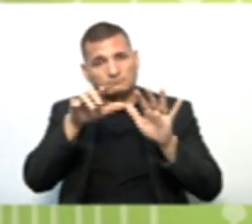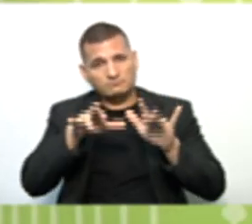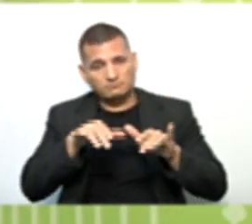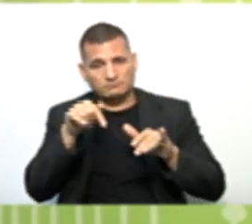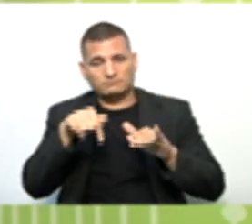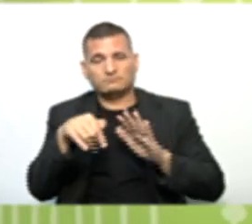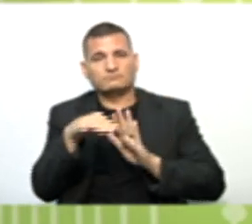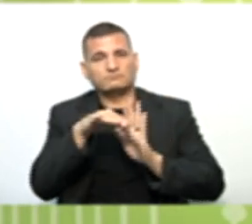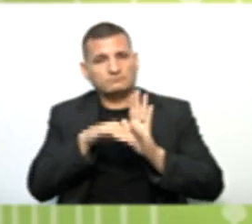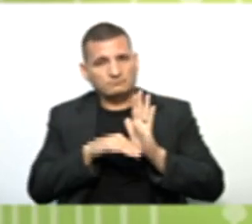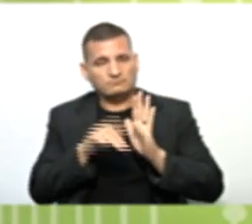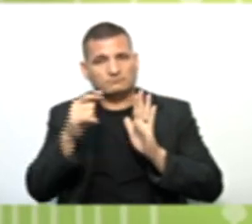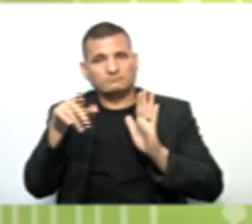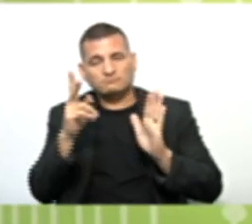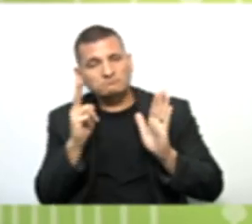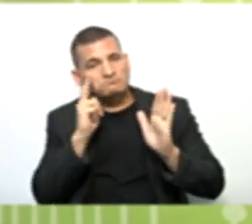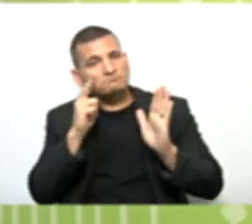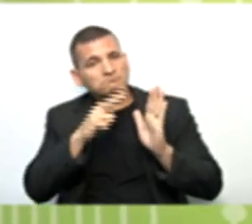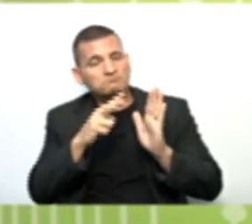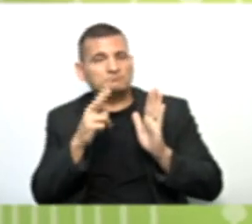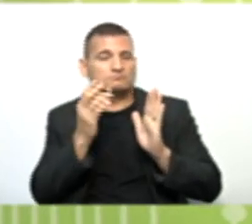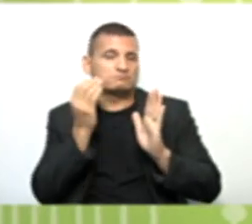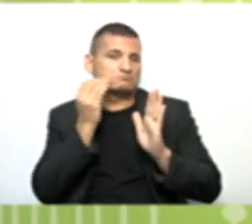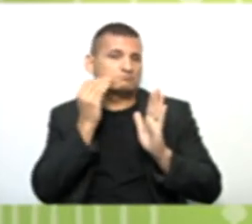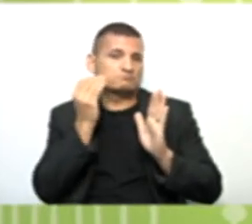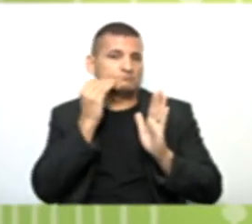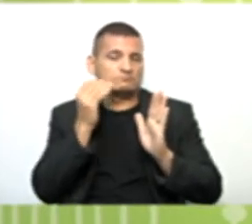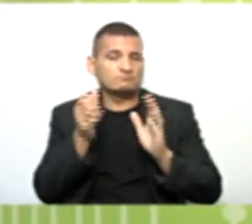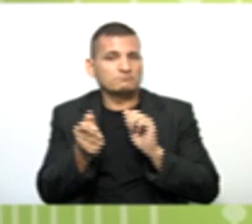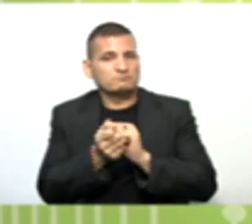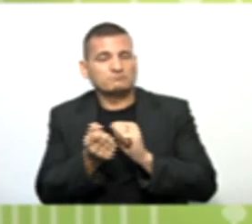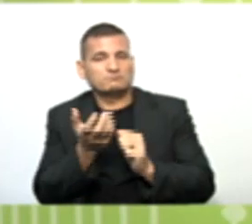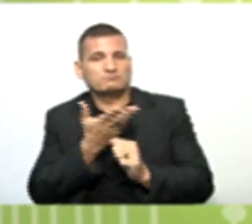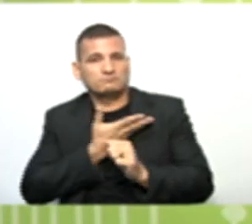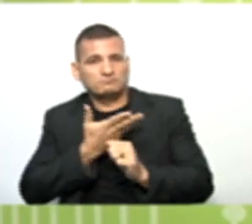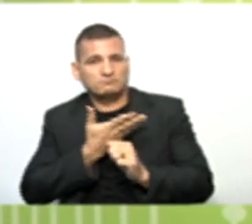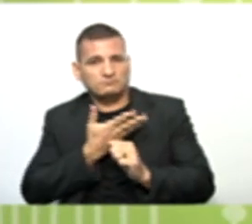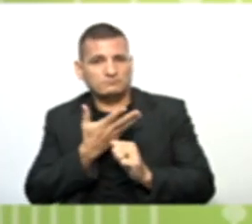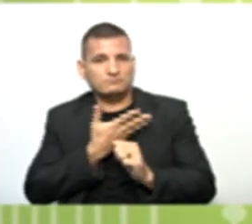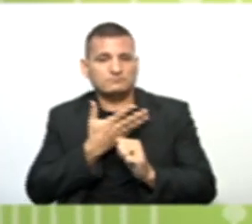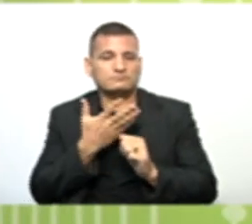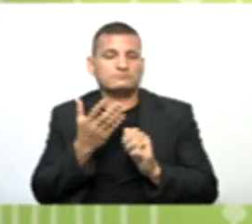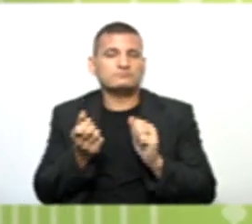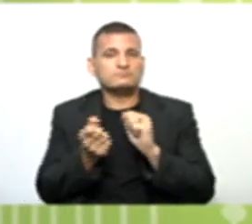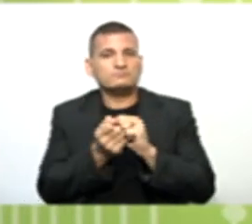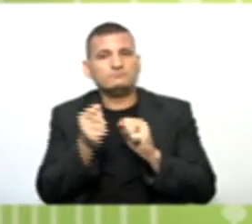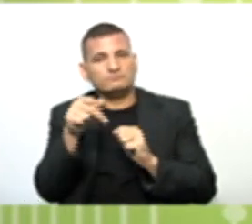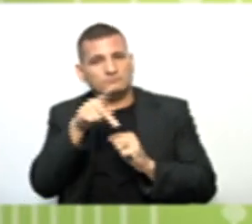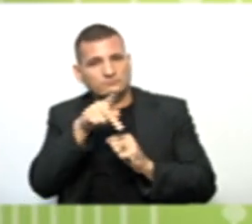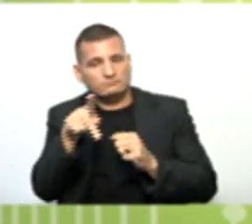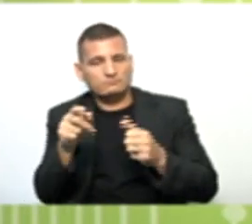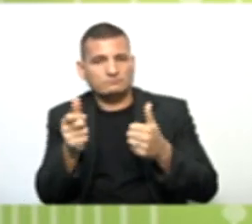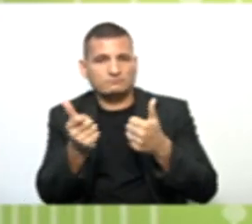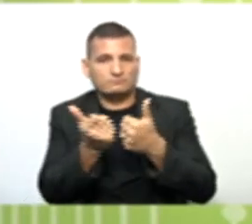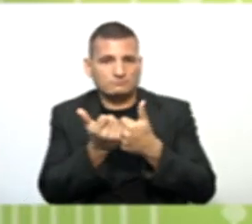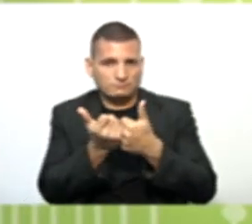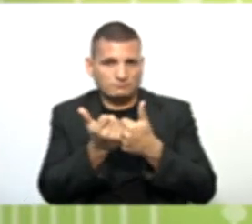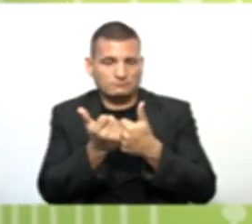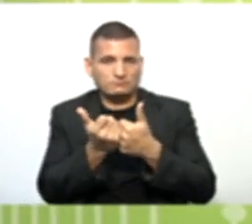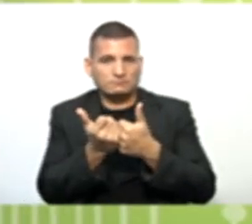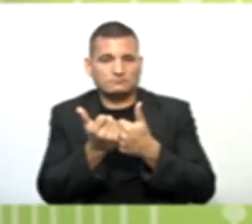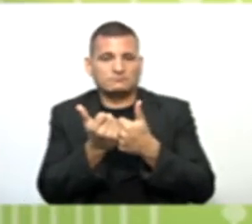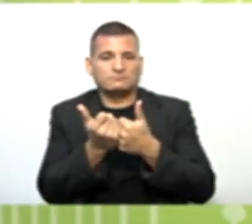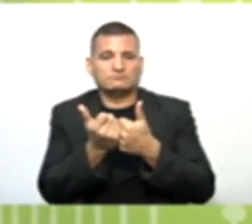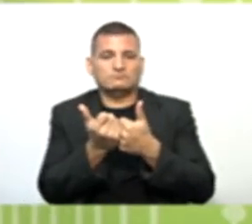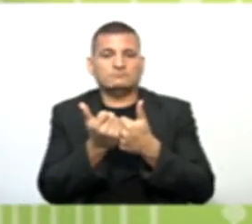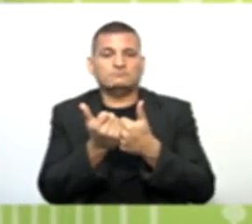aqui e vocês poderem verificar aí, juntamente com os colegas, né, com o tutor, o professor mediador aí em